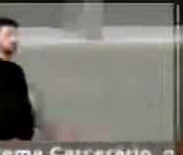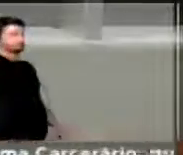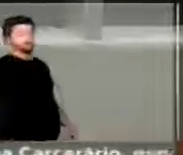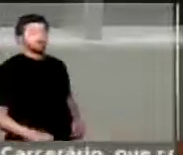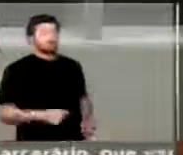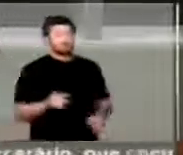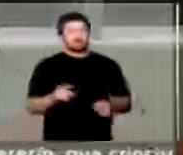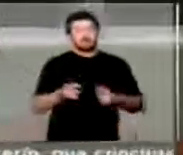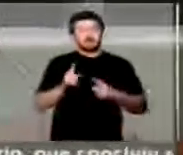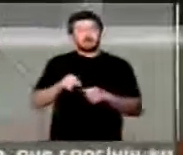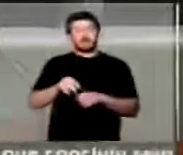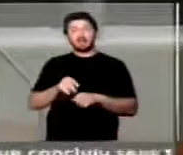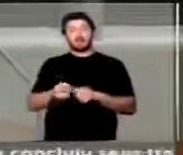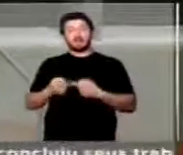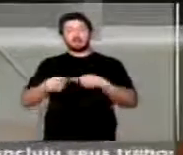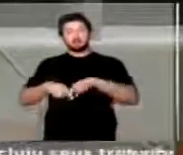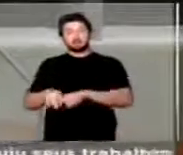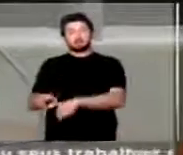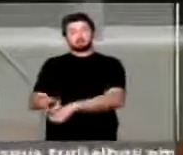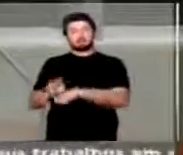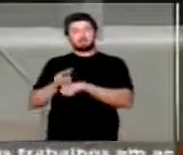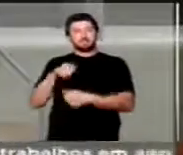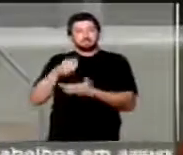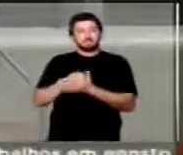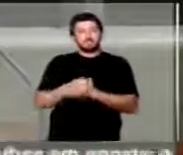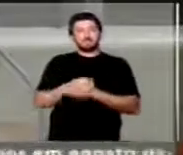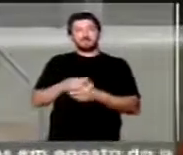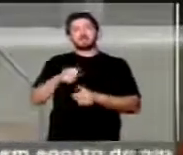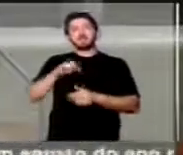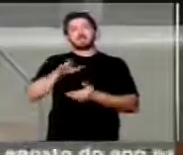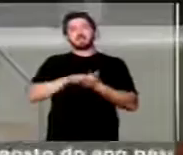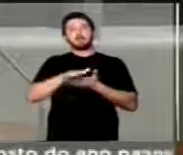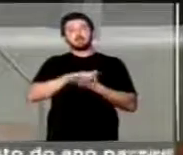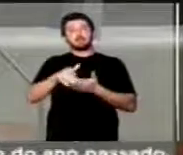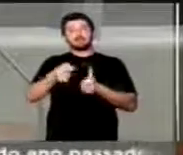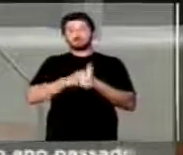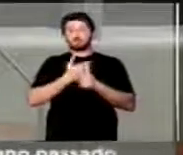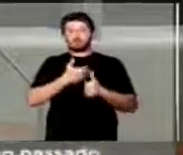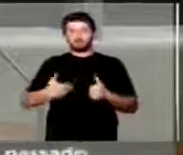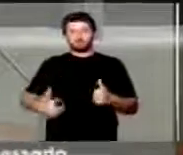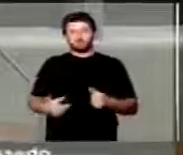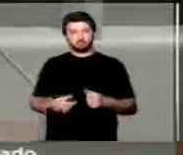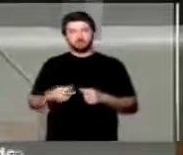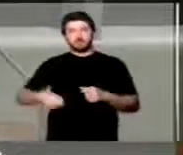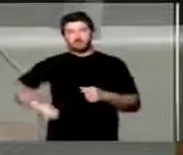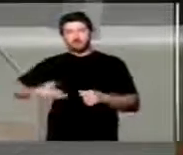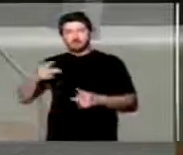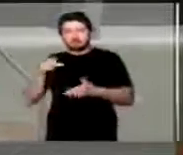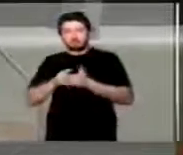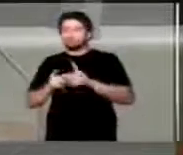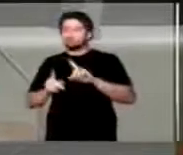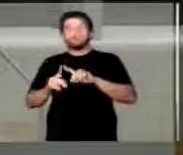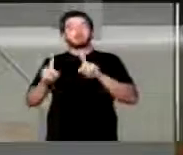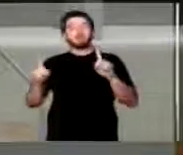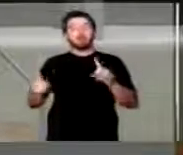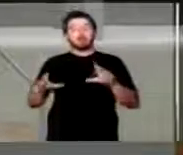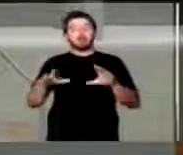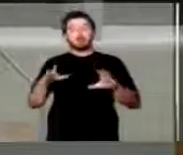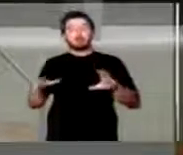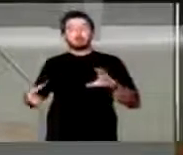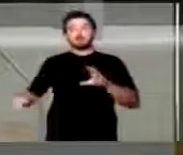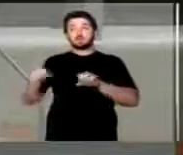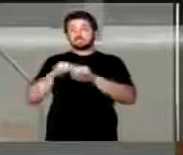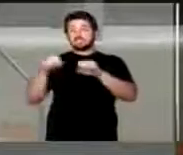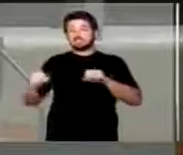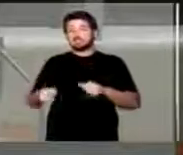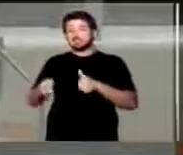é rolagem da dívida, não é gasto efetivo. Mas ele condiciona todo o